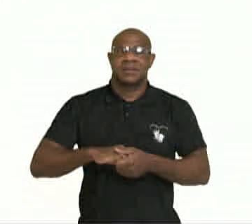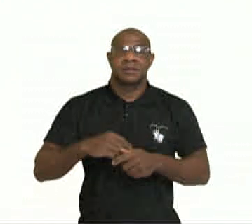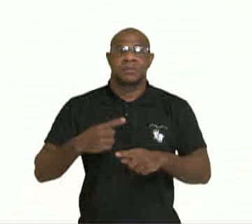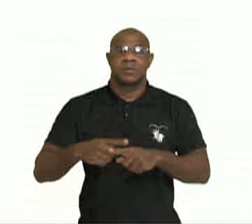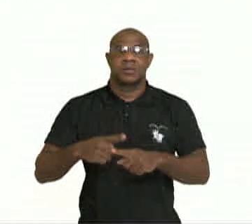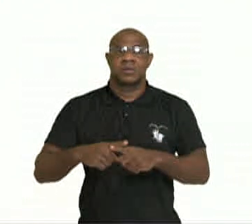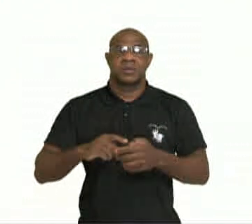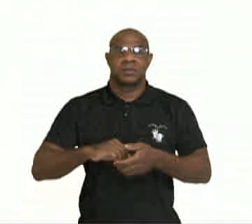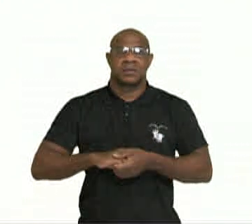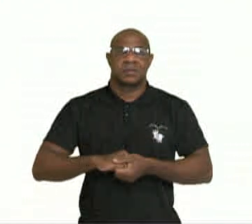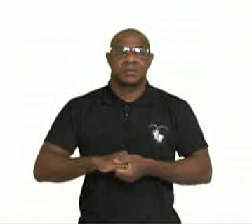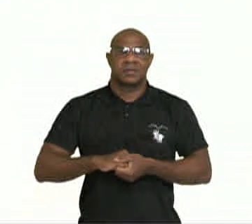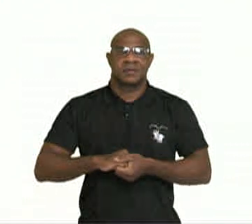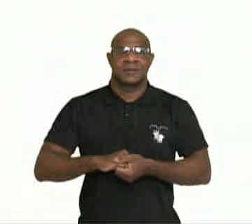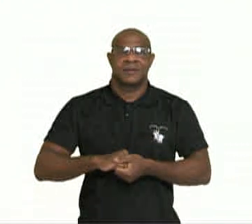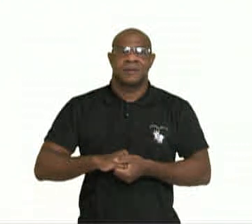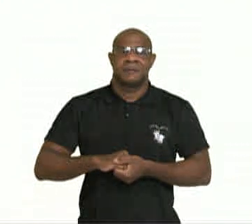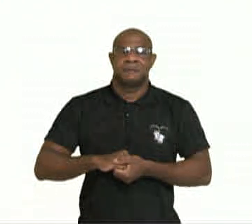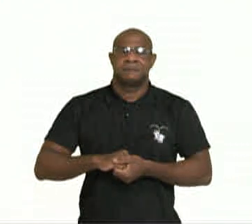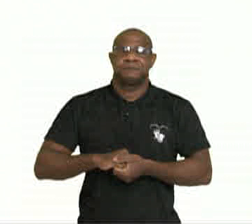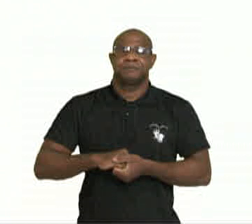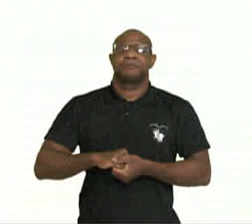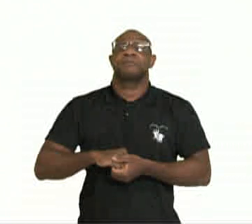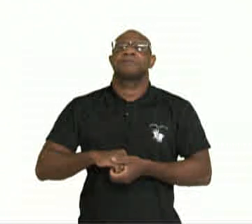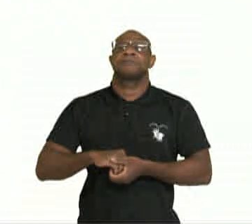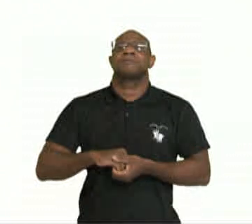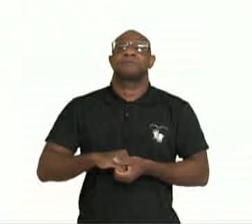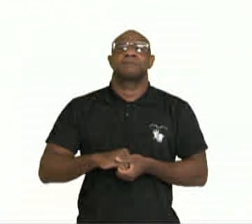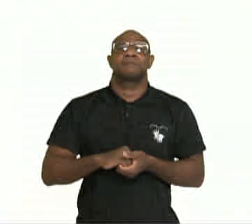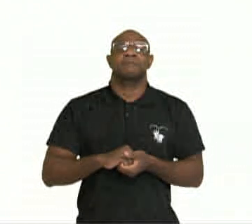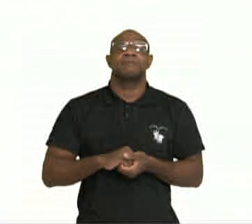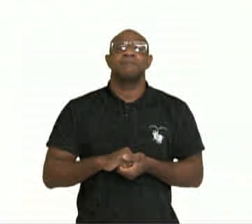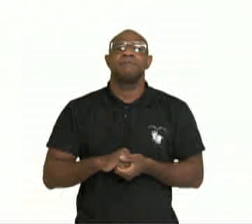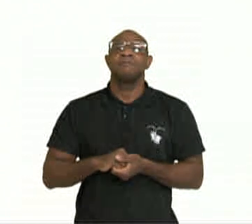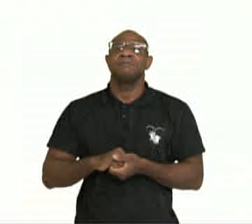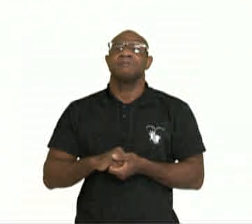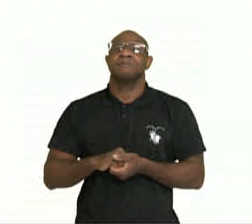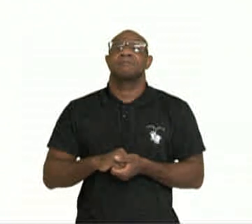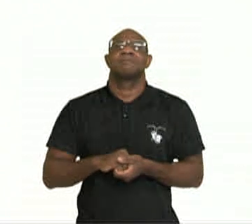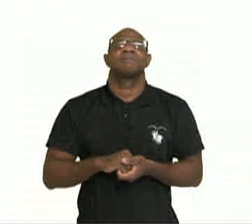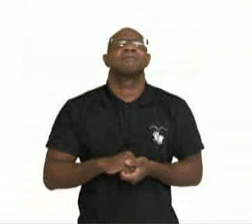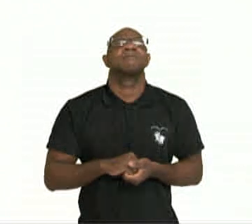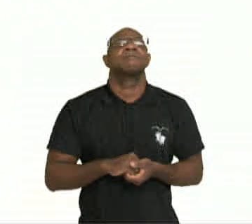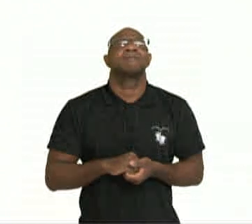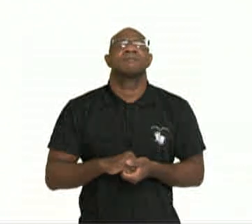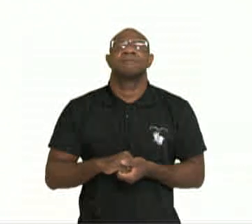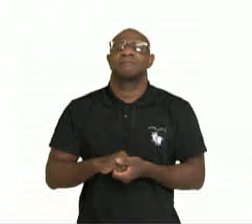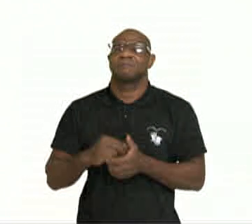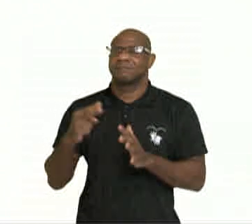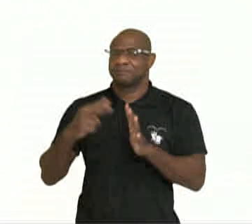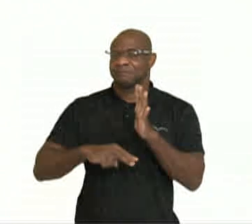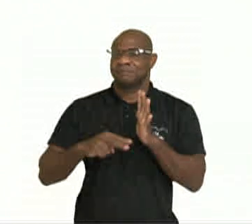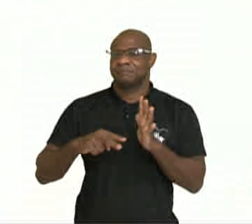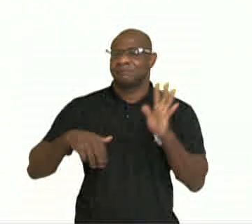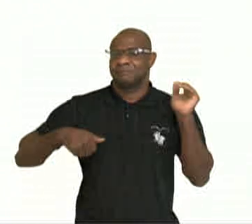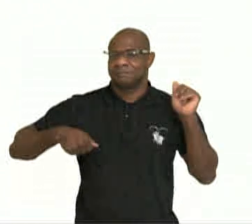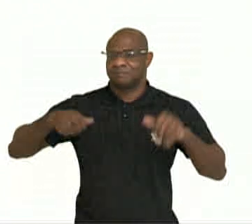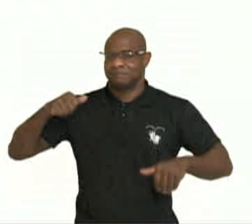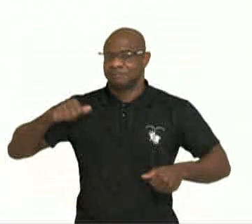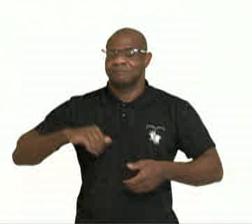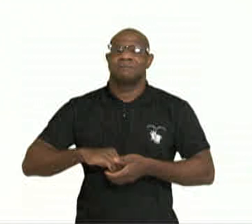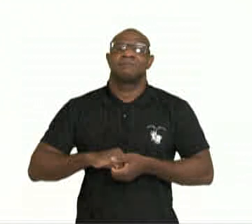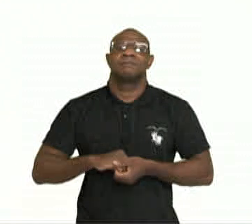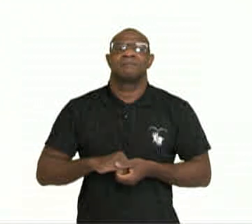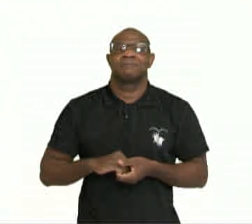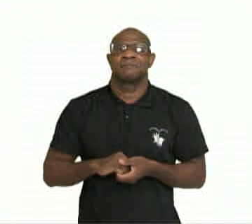de 24 secciones em las quais se dividem la Tierra, usando